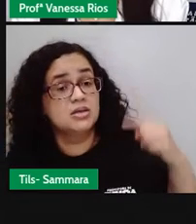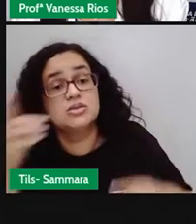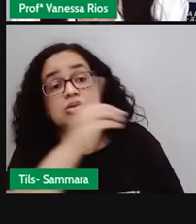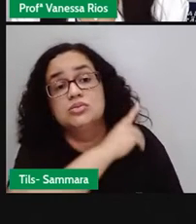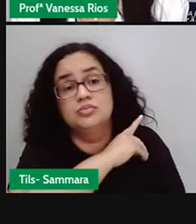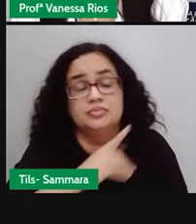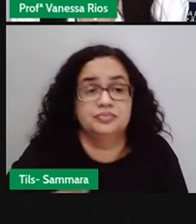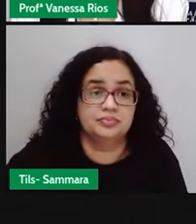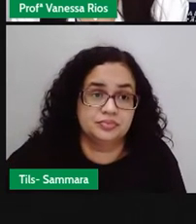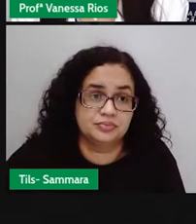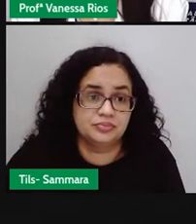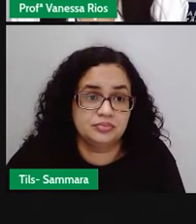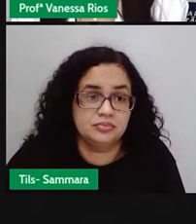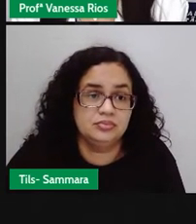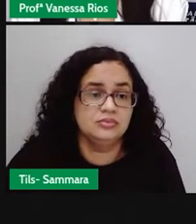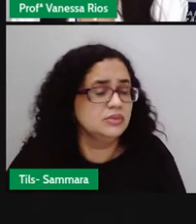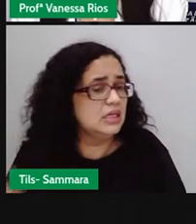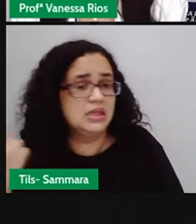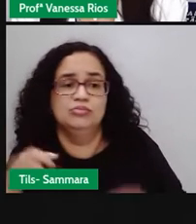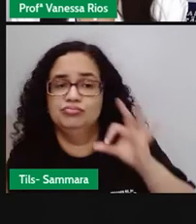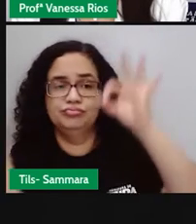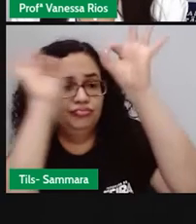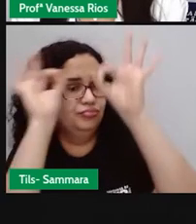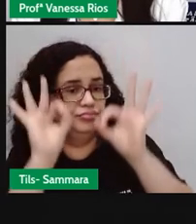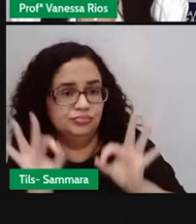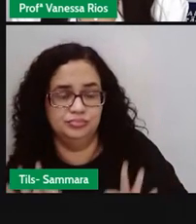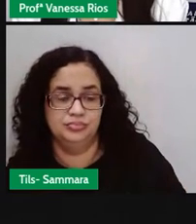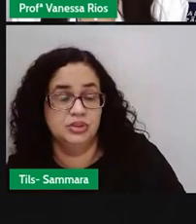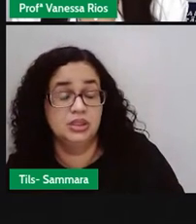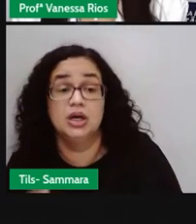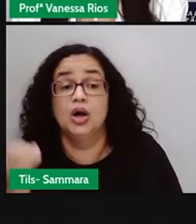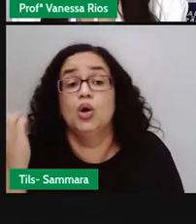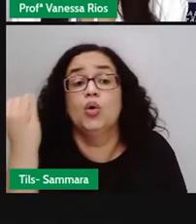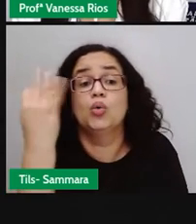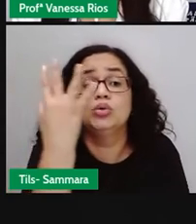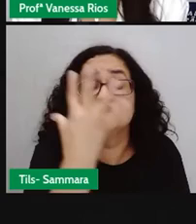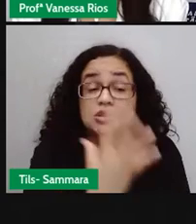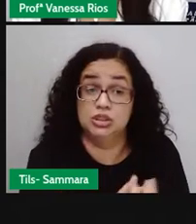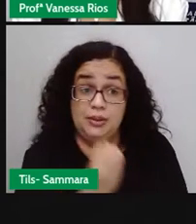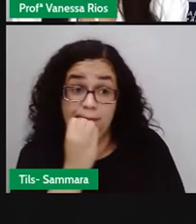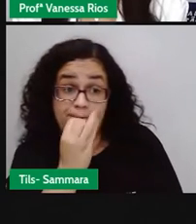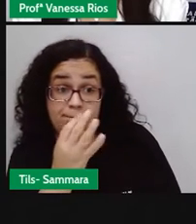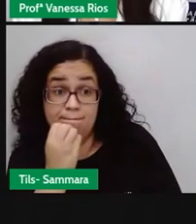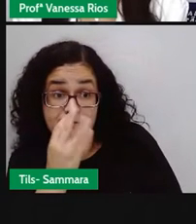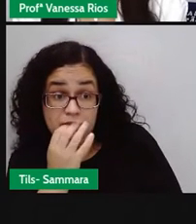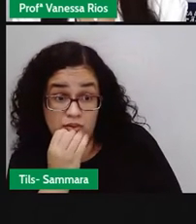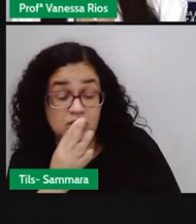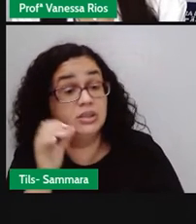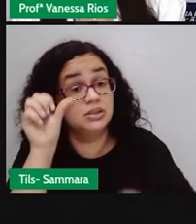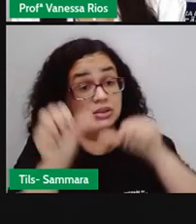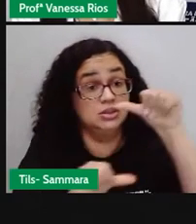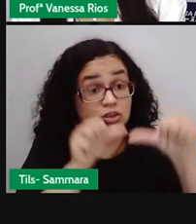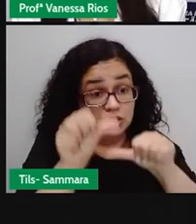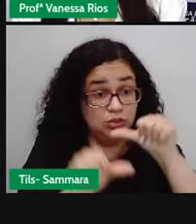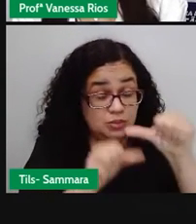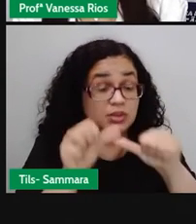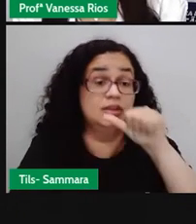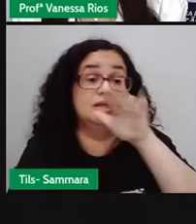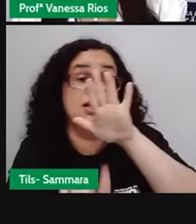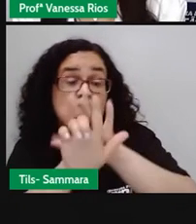deputados não se organizaram na quantidade suficiente para que essa modificação na